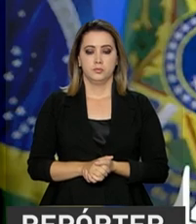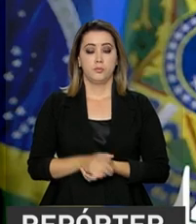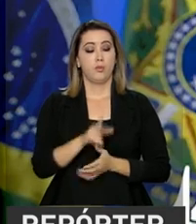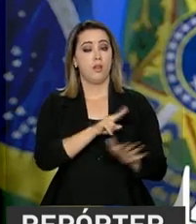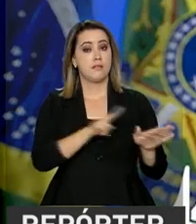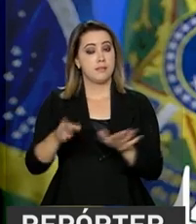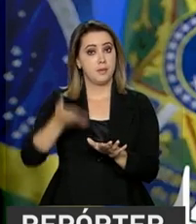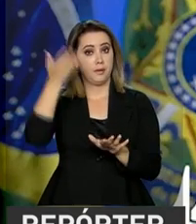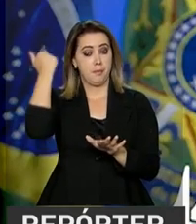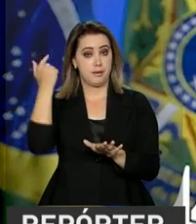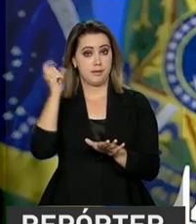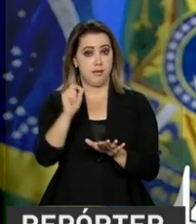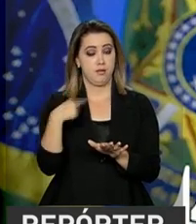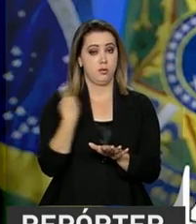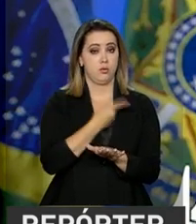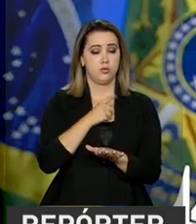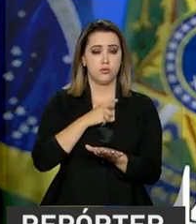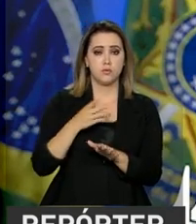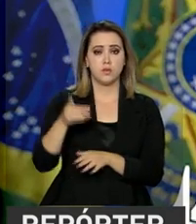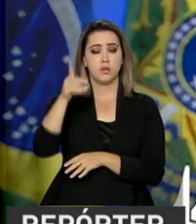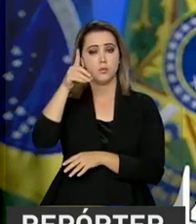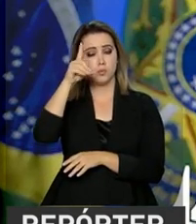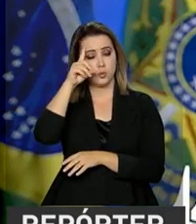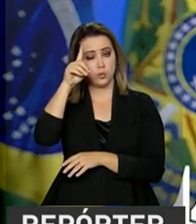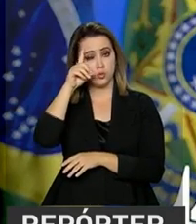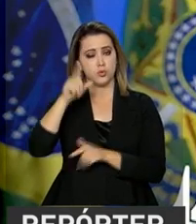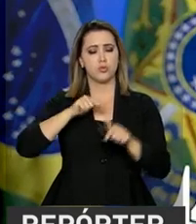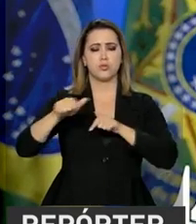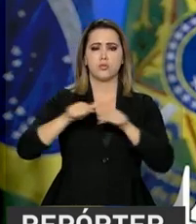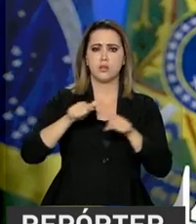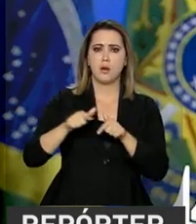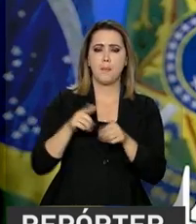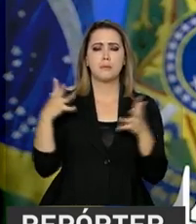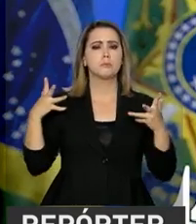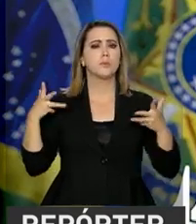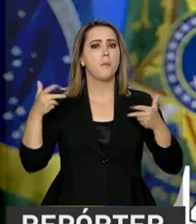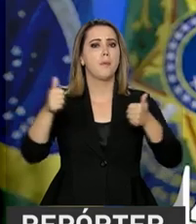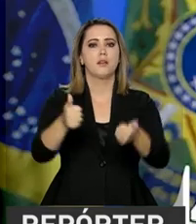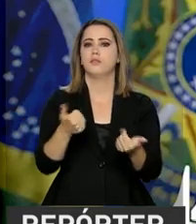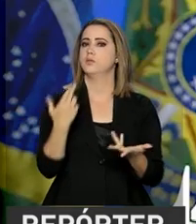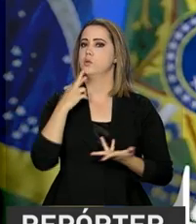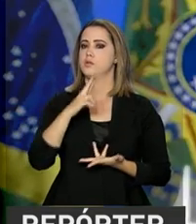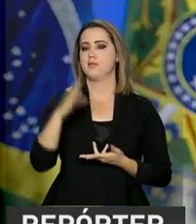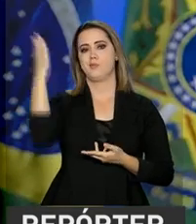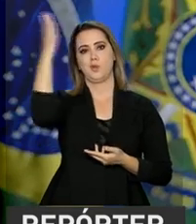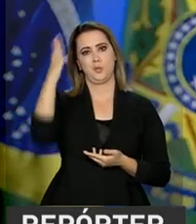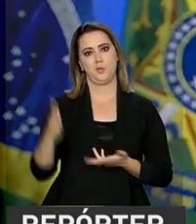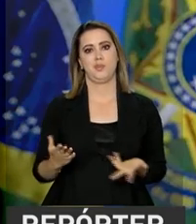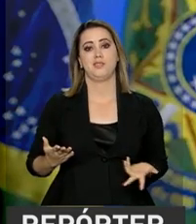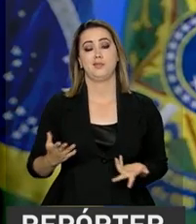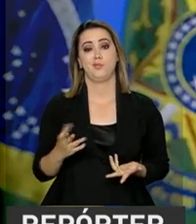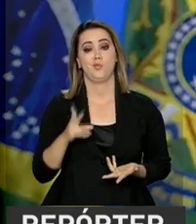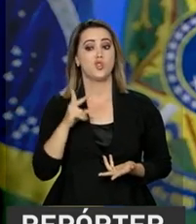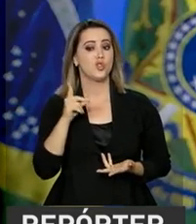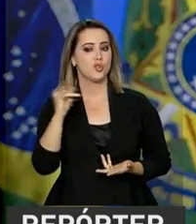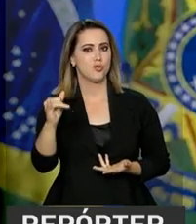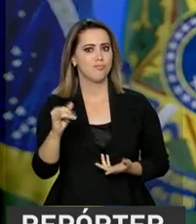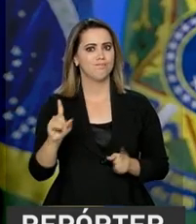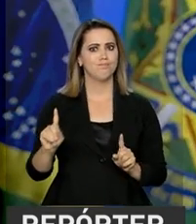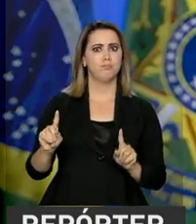tivemos dias de muito trabalho e de excelentes resultados para o país dias